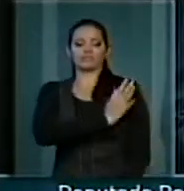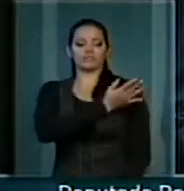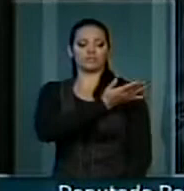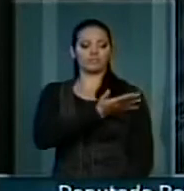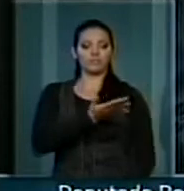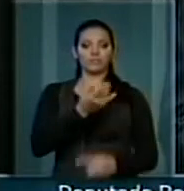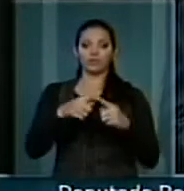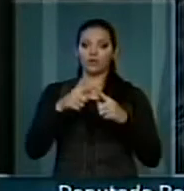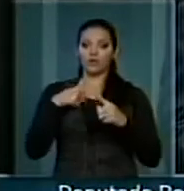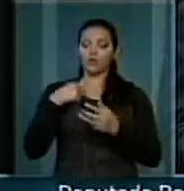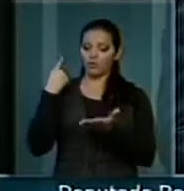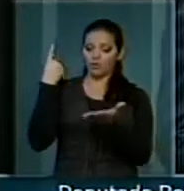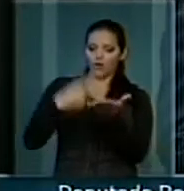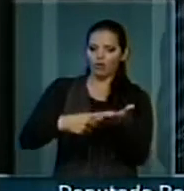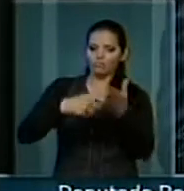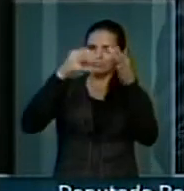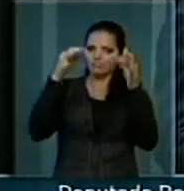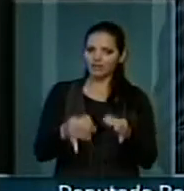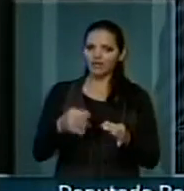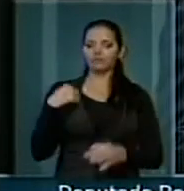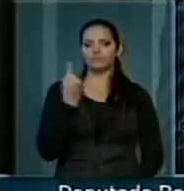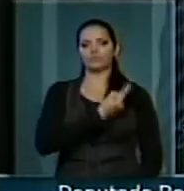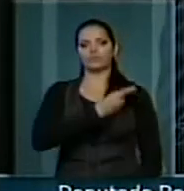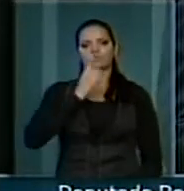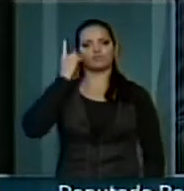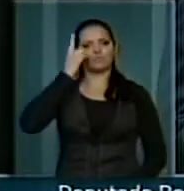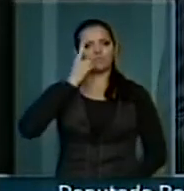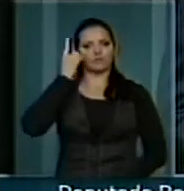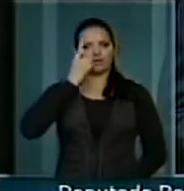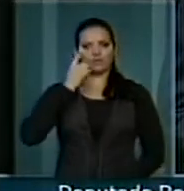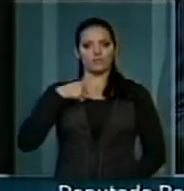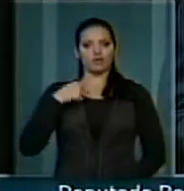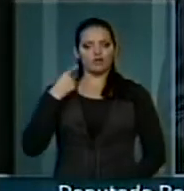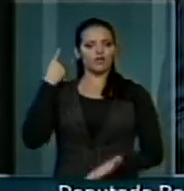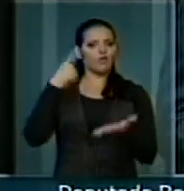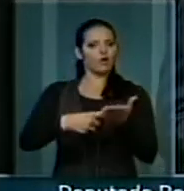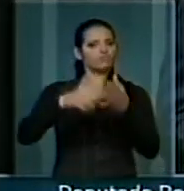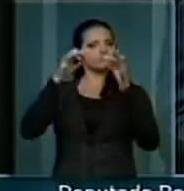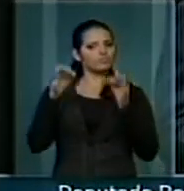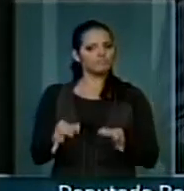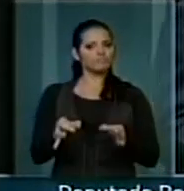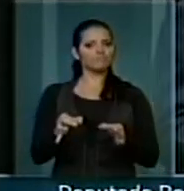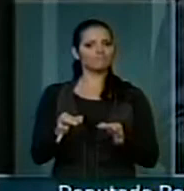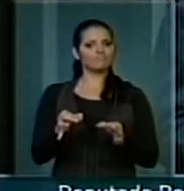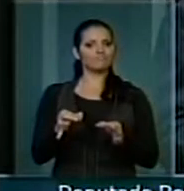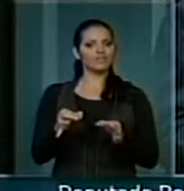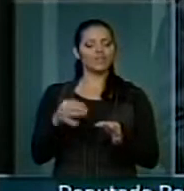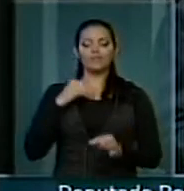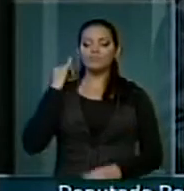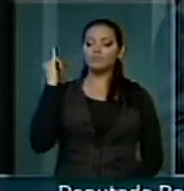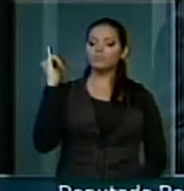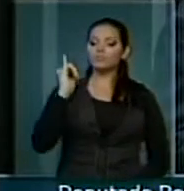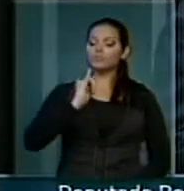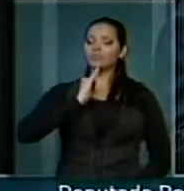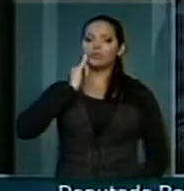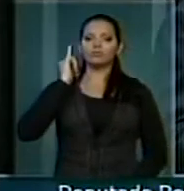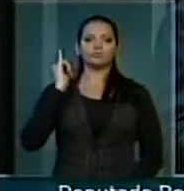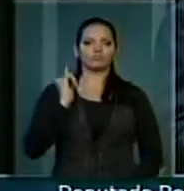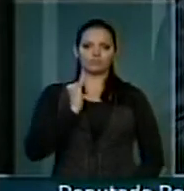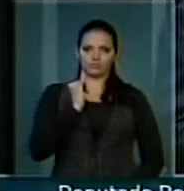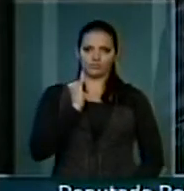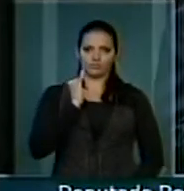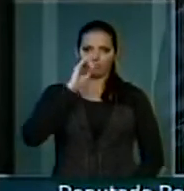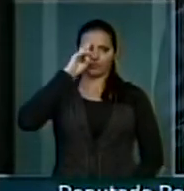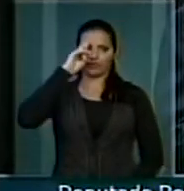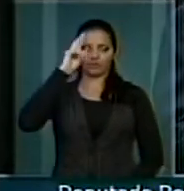dos compromissos de todos nós, um dos nossos compromissos inalienáveis. Senhora